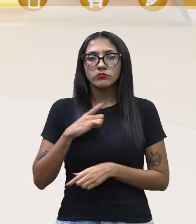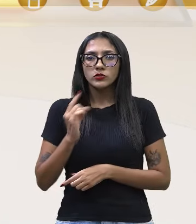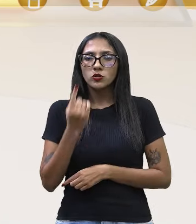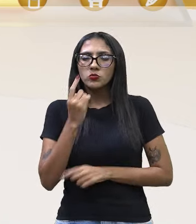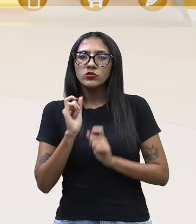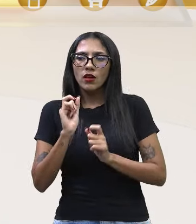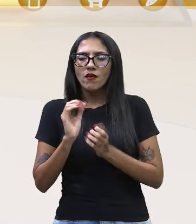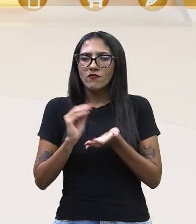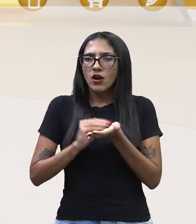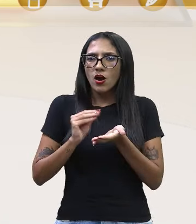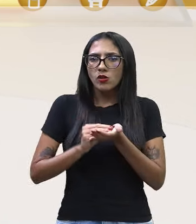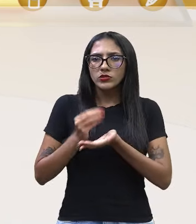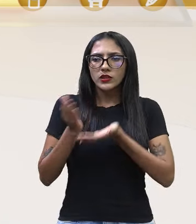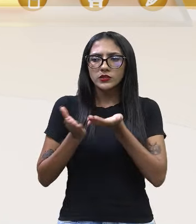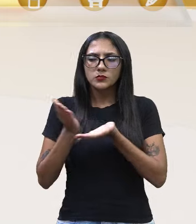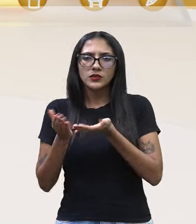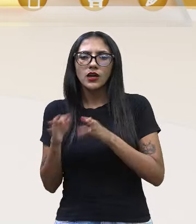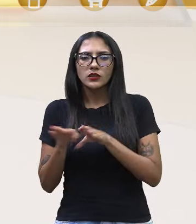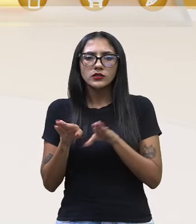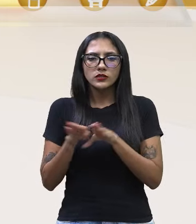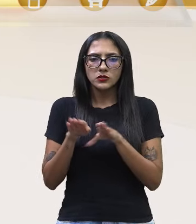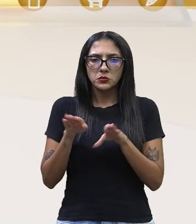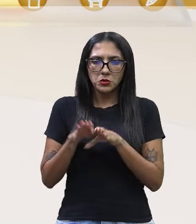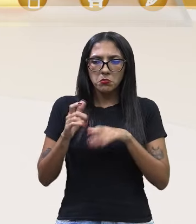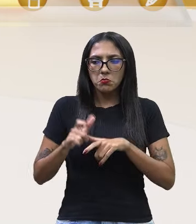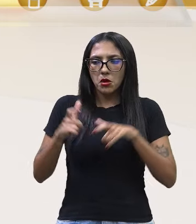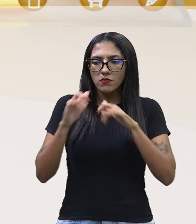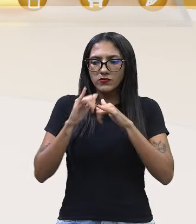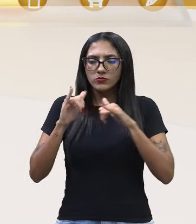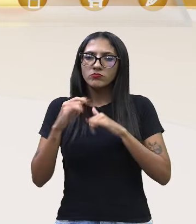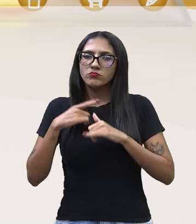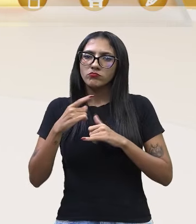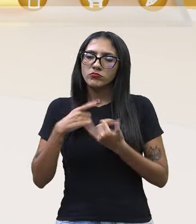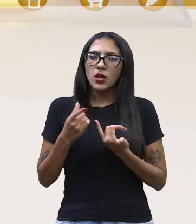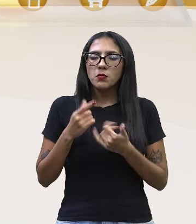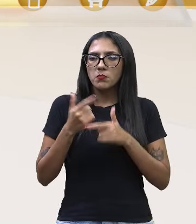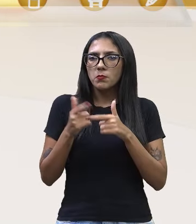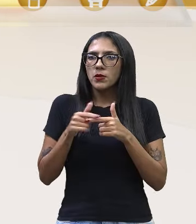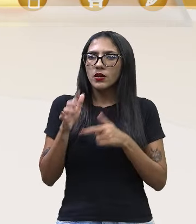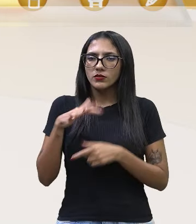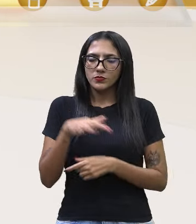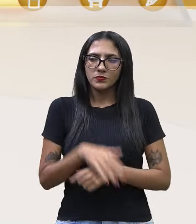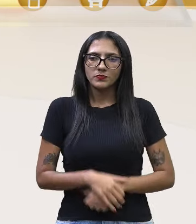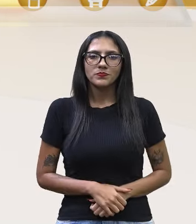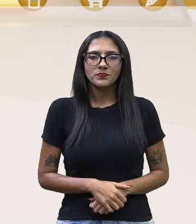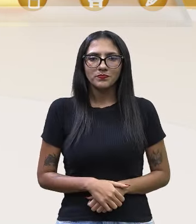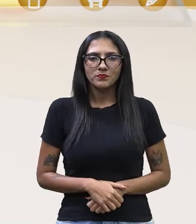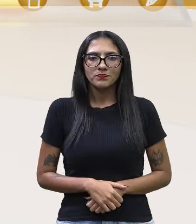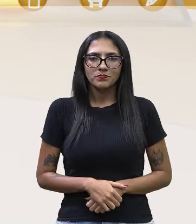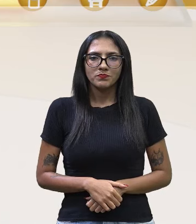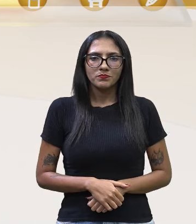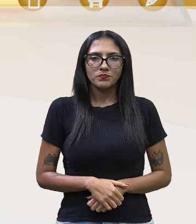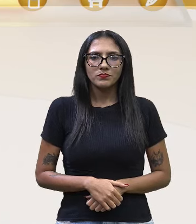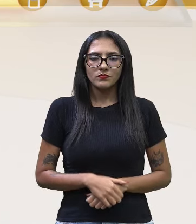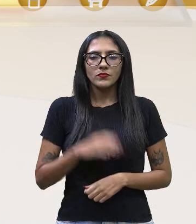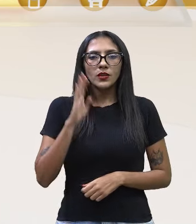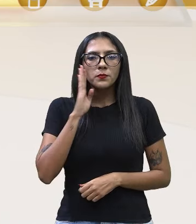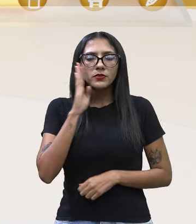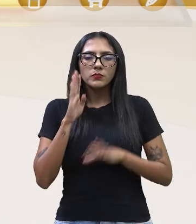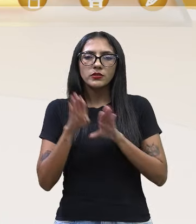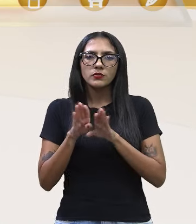marcado né acesso e mercado amplo que contribui para essas situações principalmente falta de de acesso à